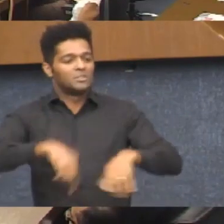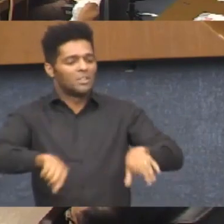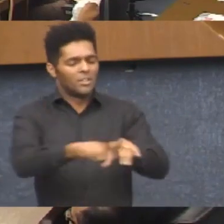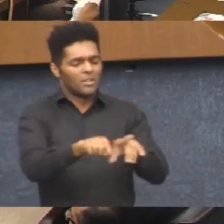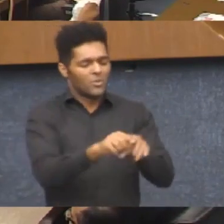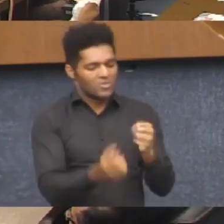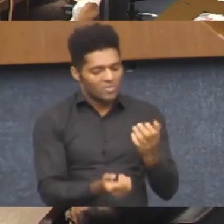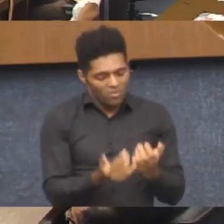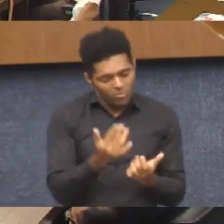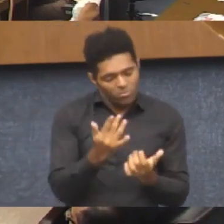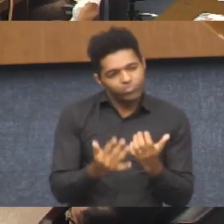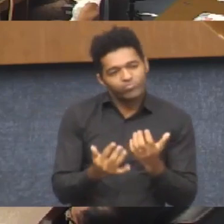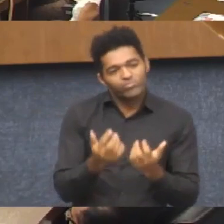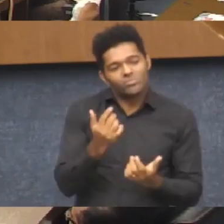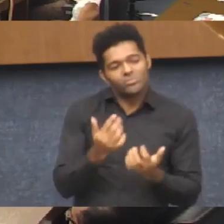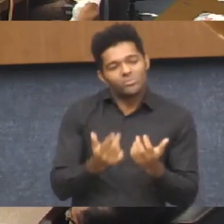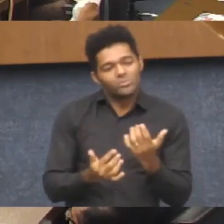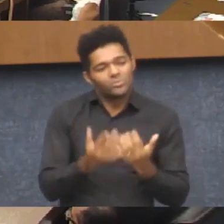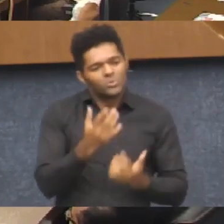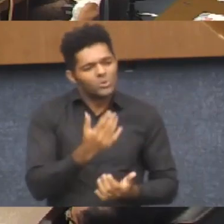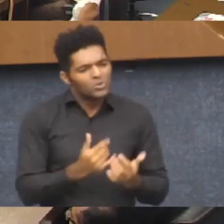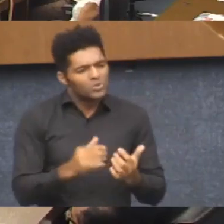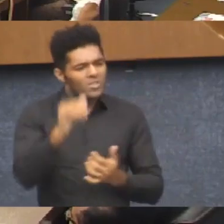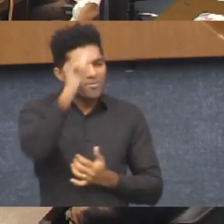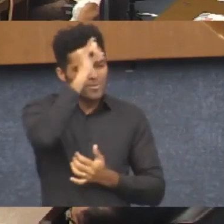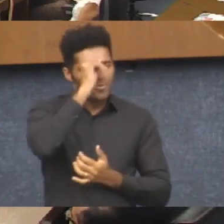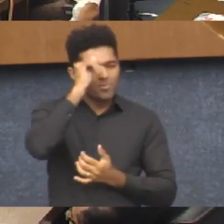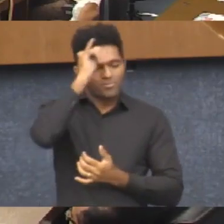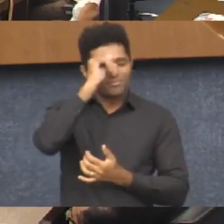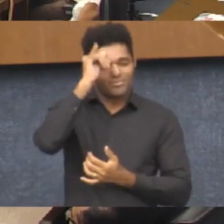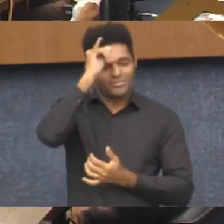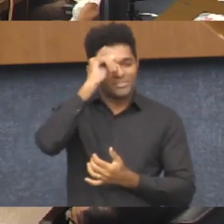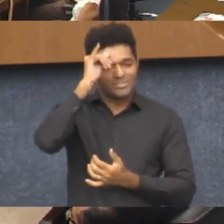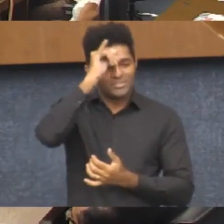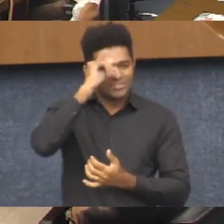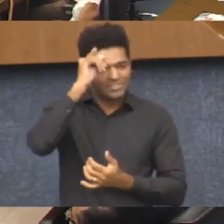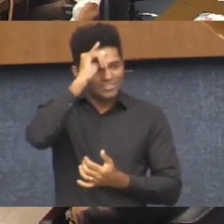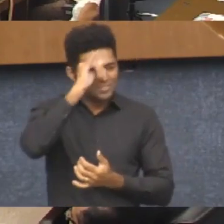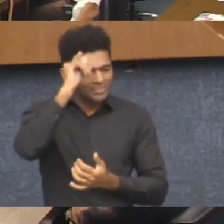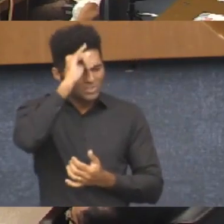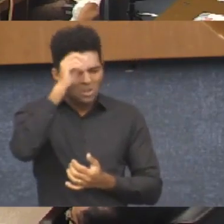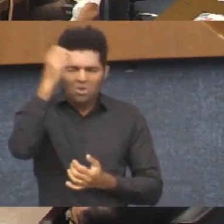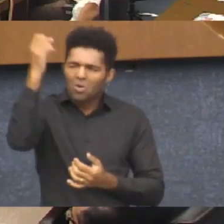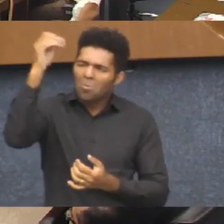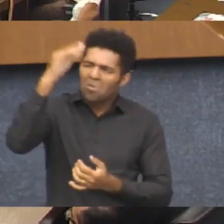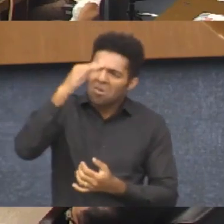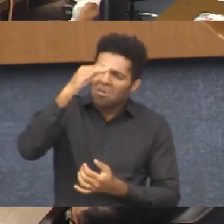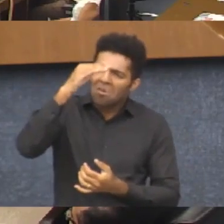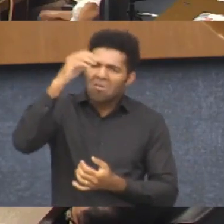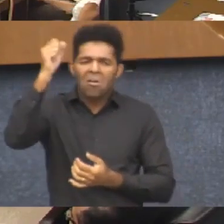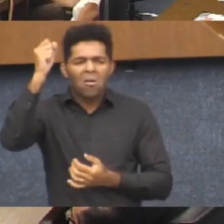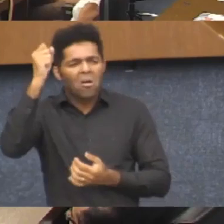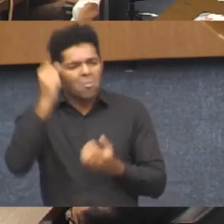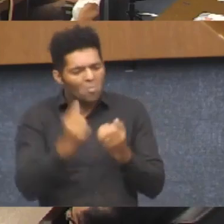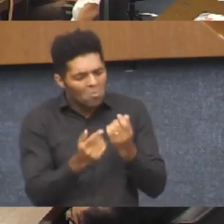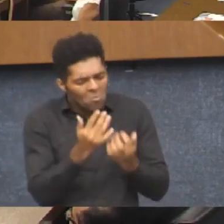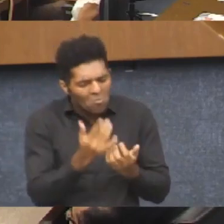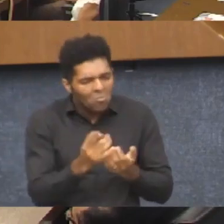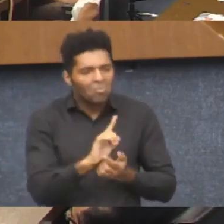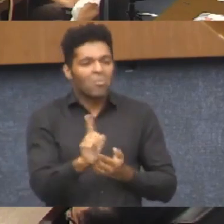Alguns fogos, fogos bobos, não alumiam nem